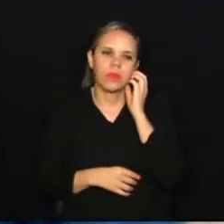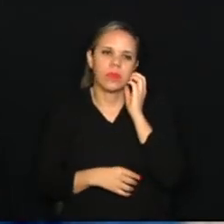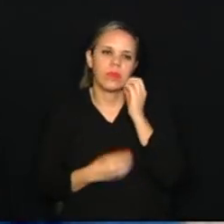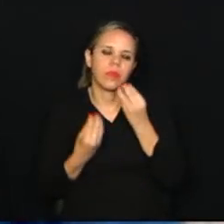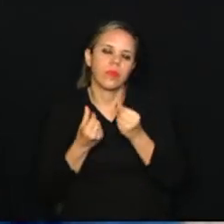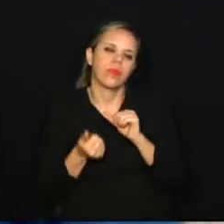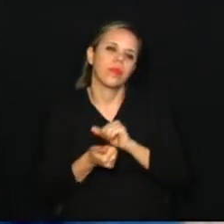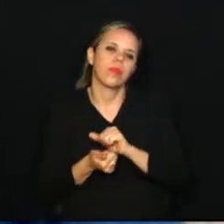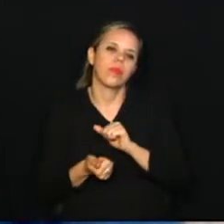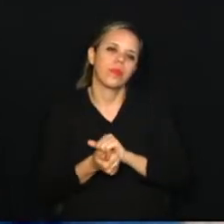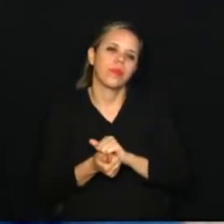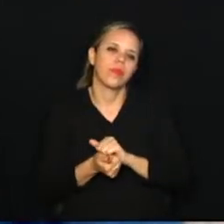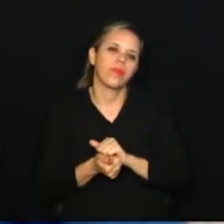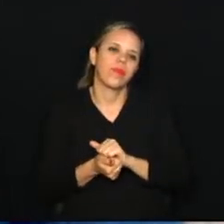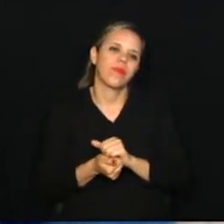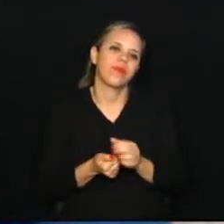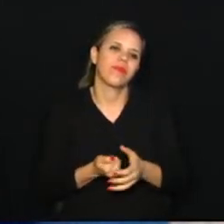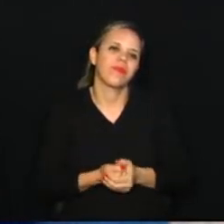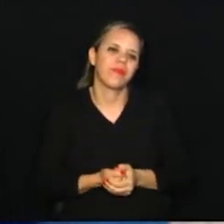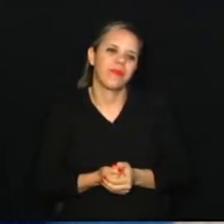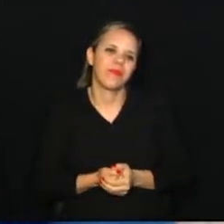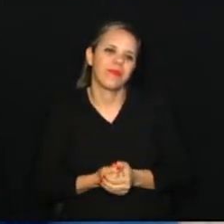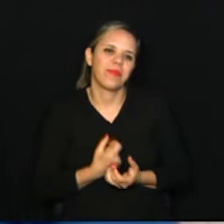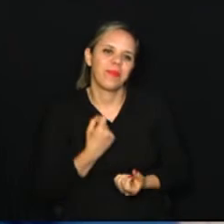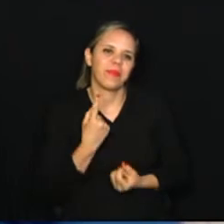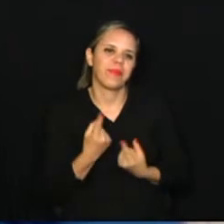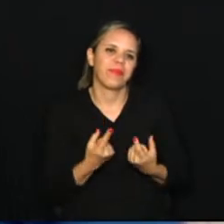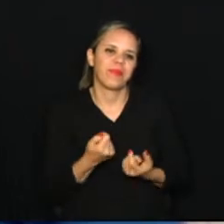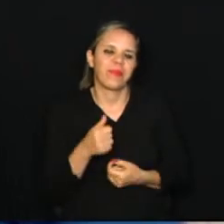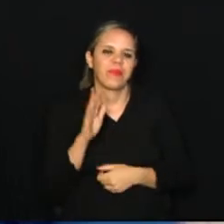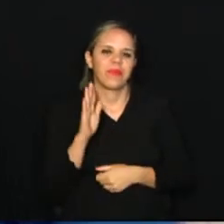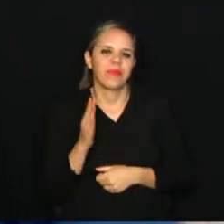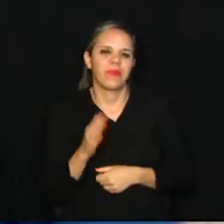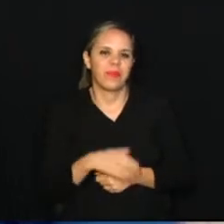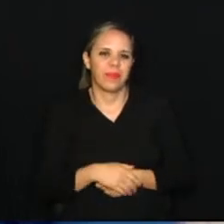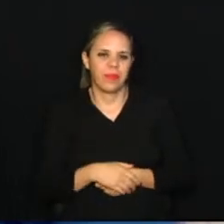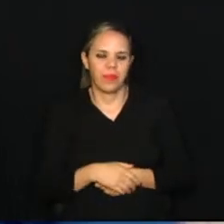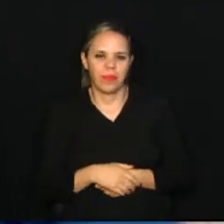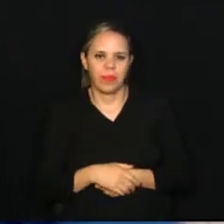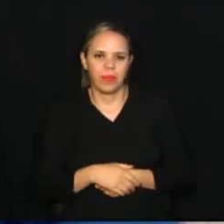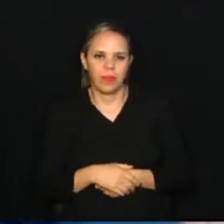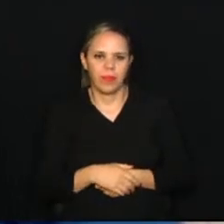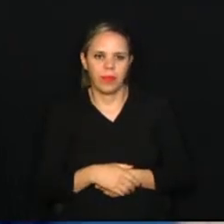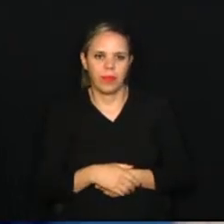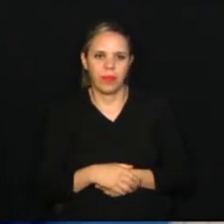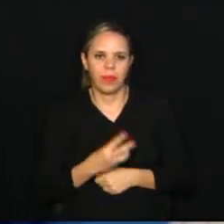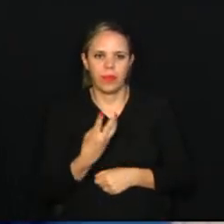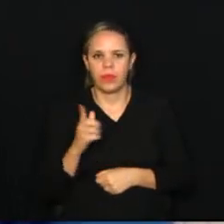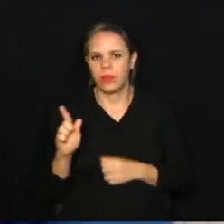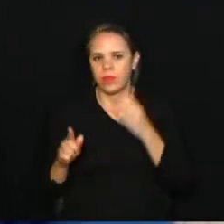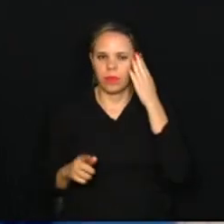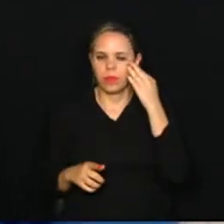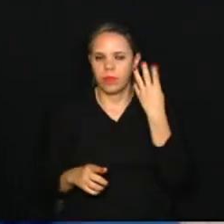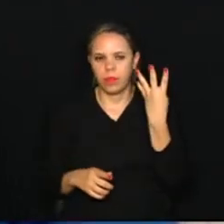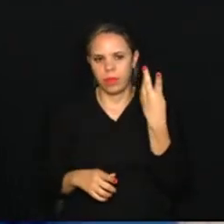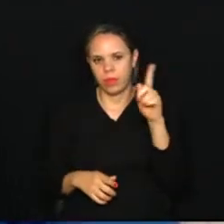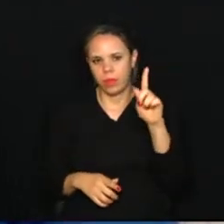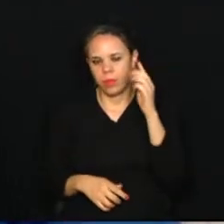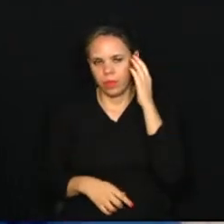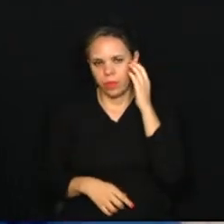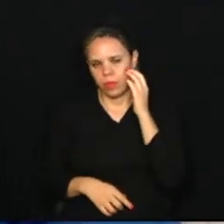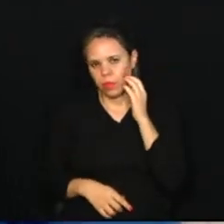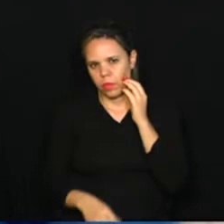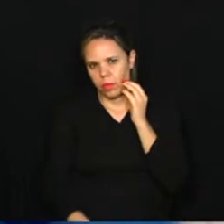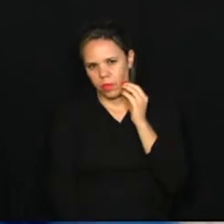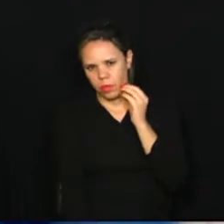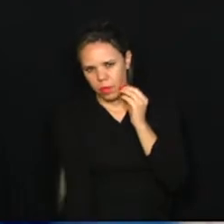qualidade no sinal, e alguns muito poucos ainda com rede de 3G e 4G.